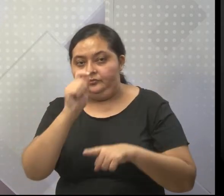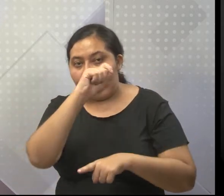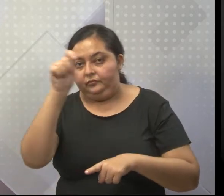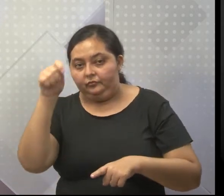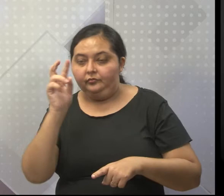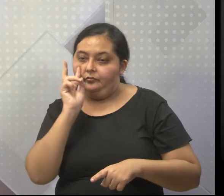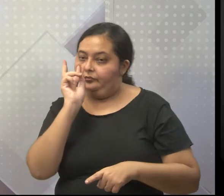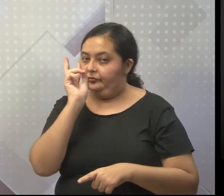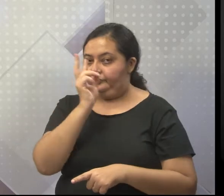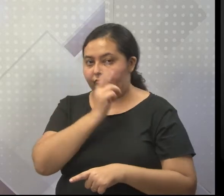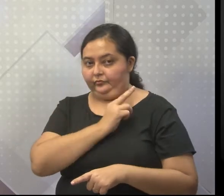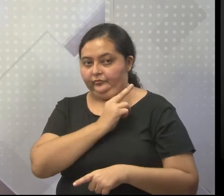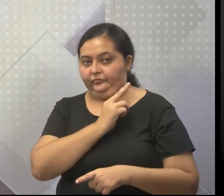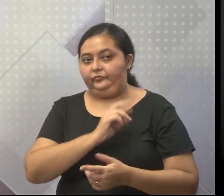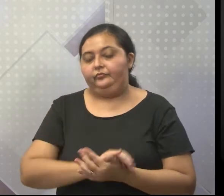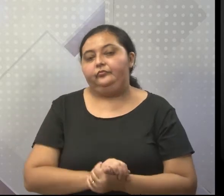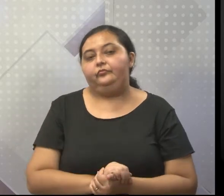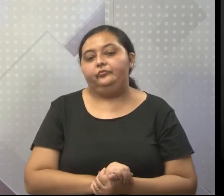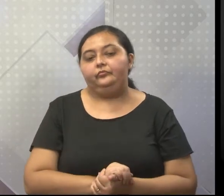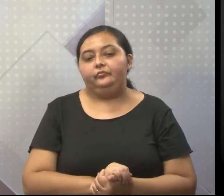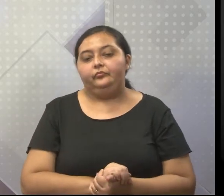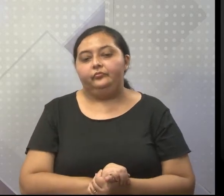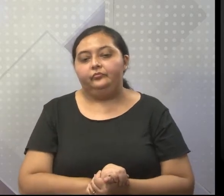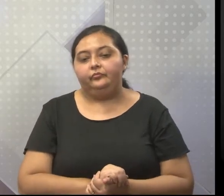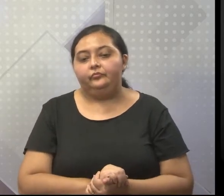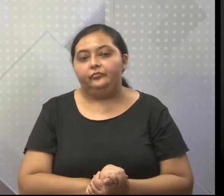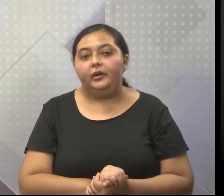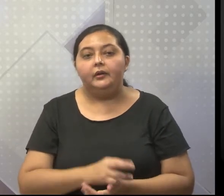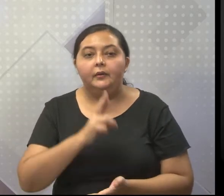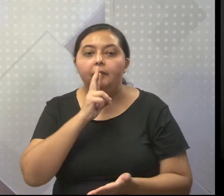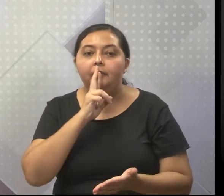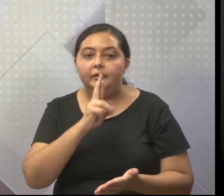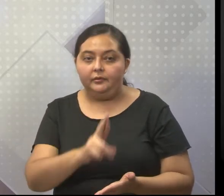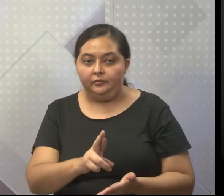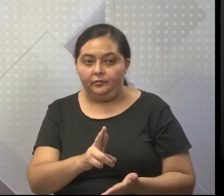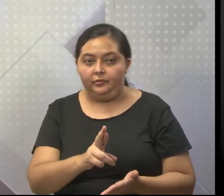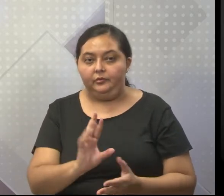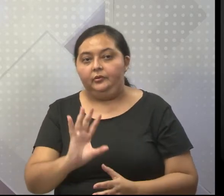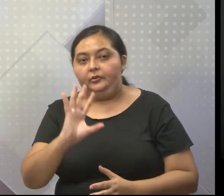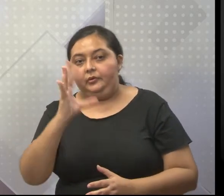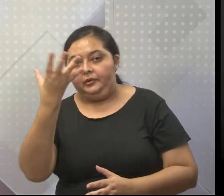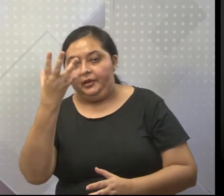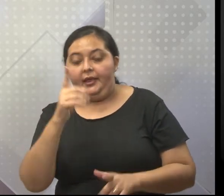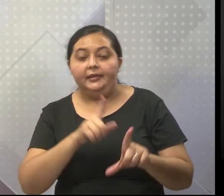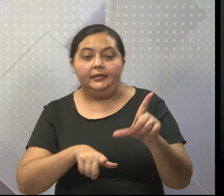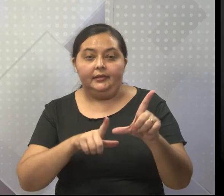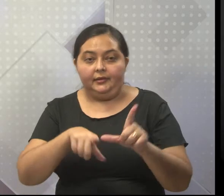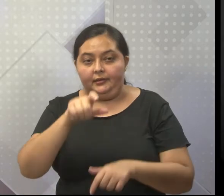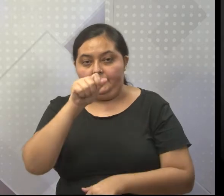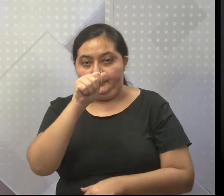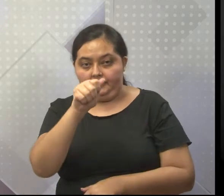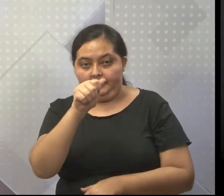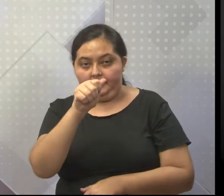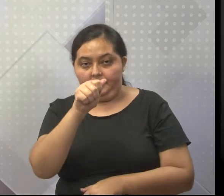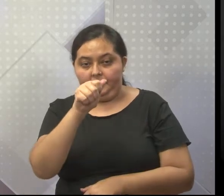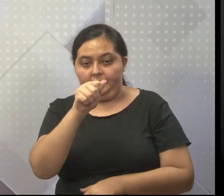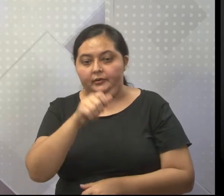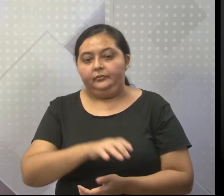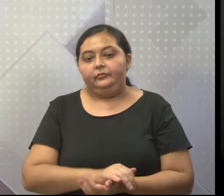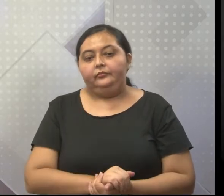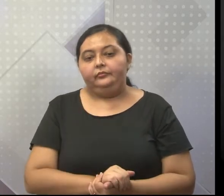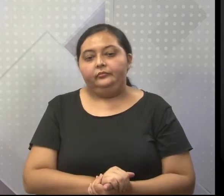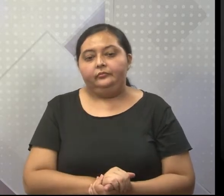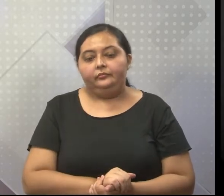Vamos lá. Eu tenho aqui o seguinte: responda a situação a seguir. Na letra A, na